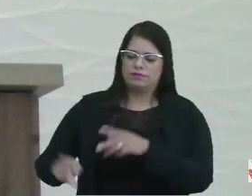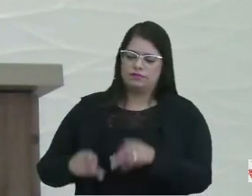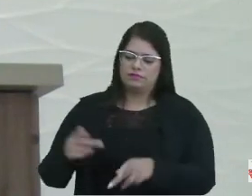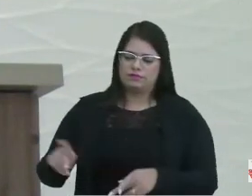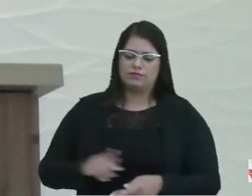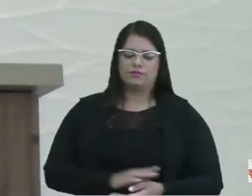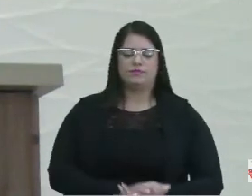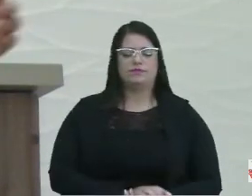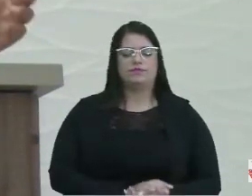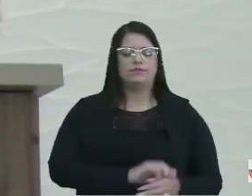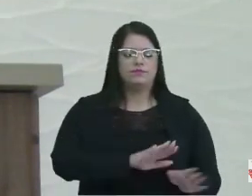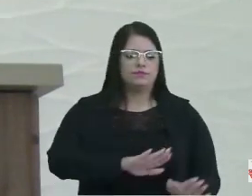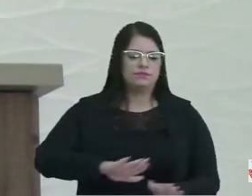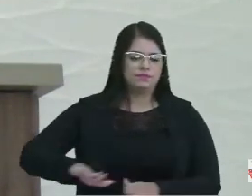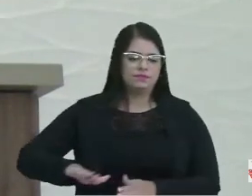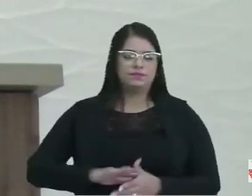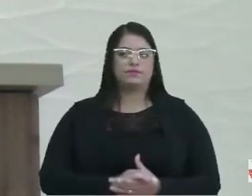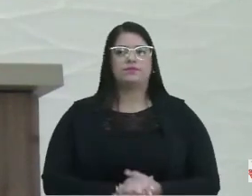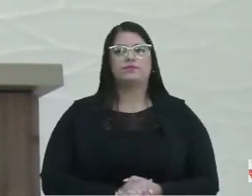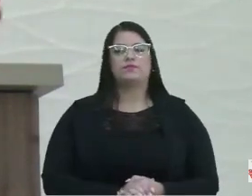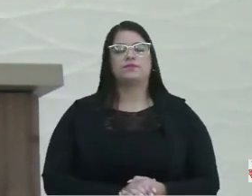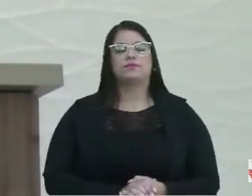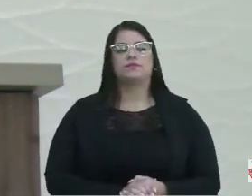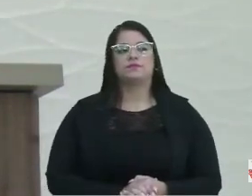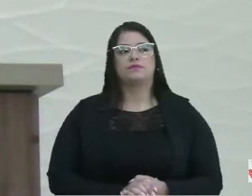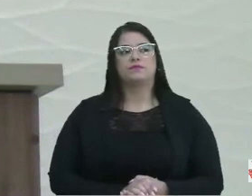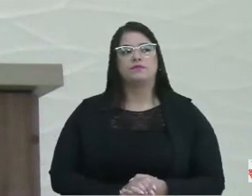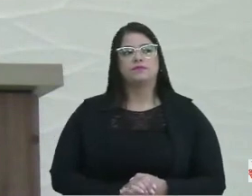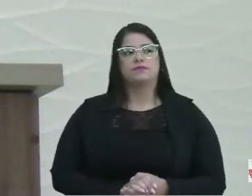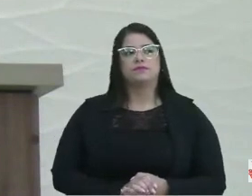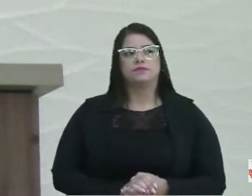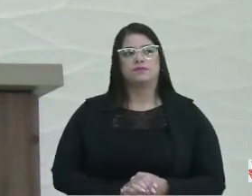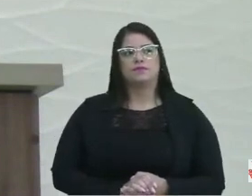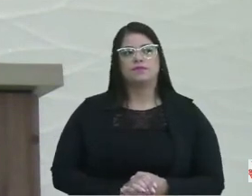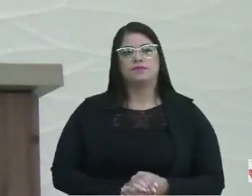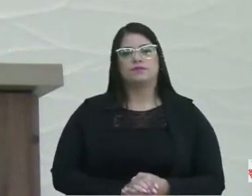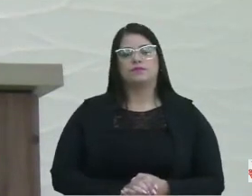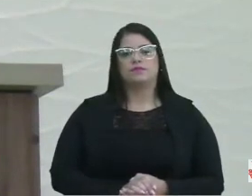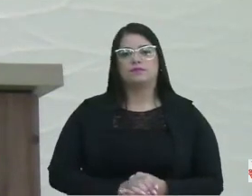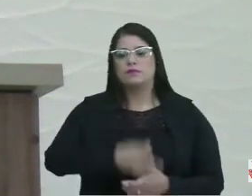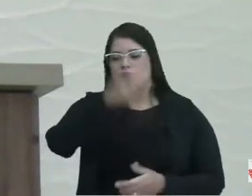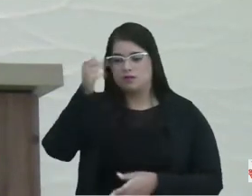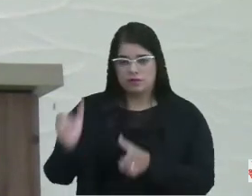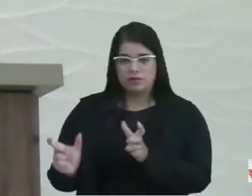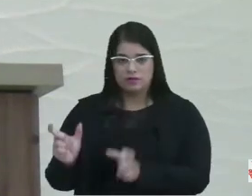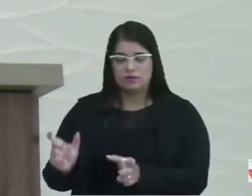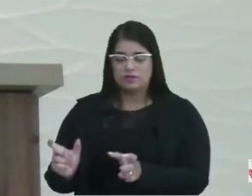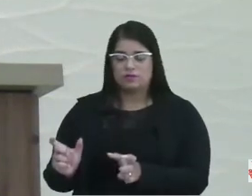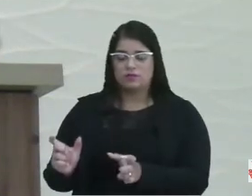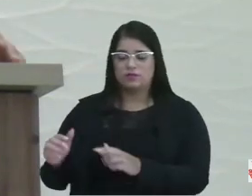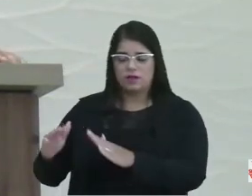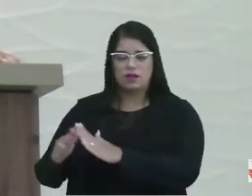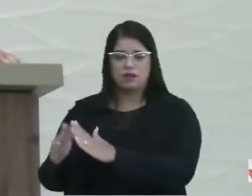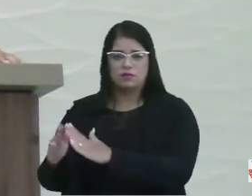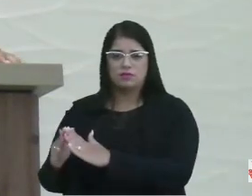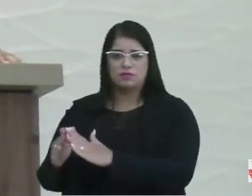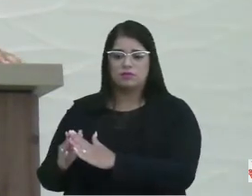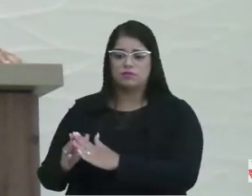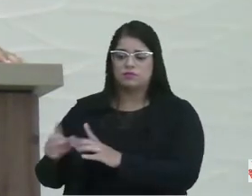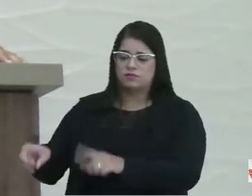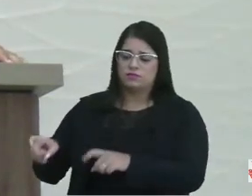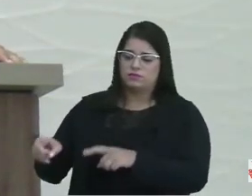Colocando aqui, segundo os moradores do Gama, alguns